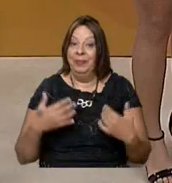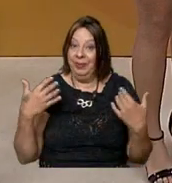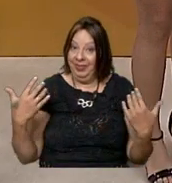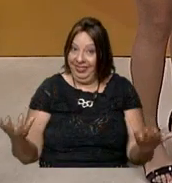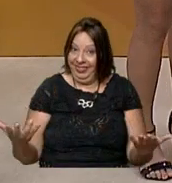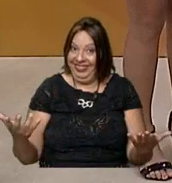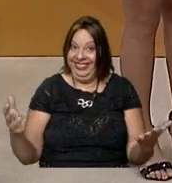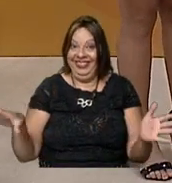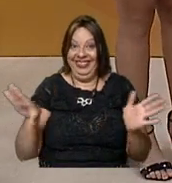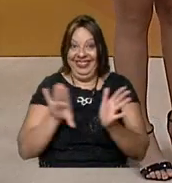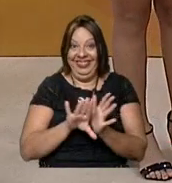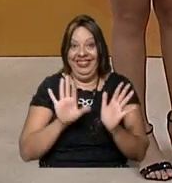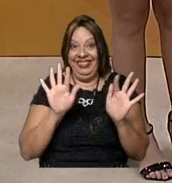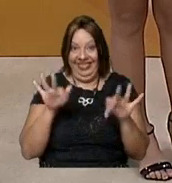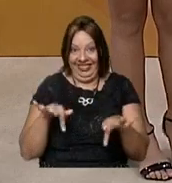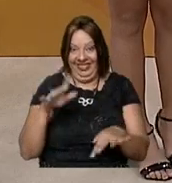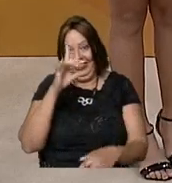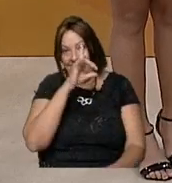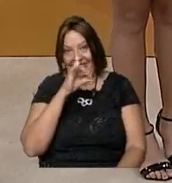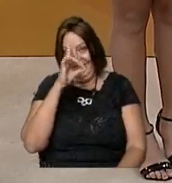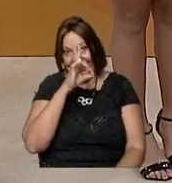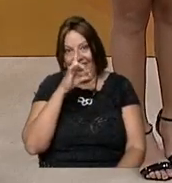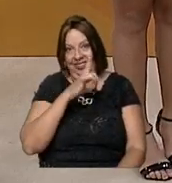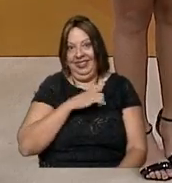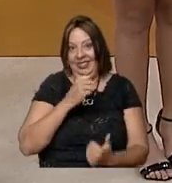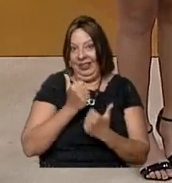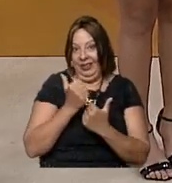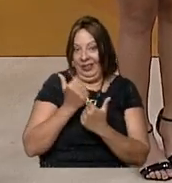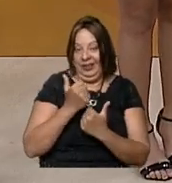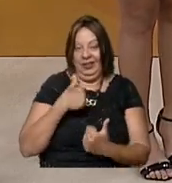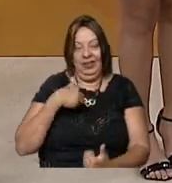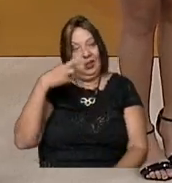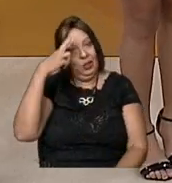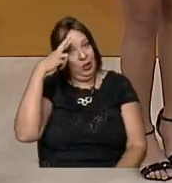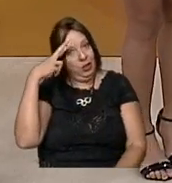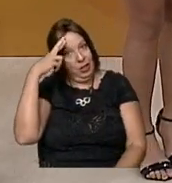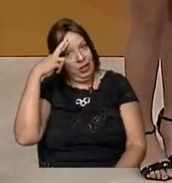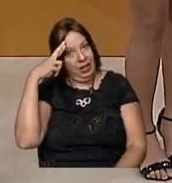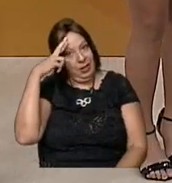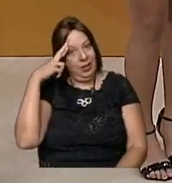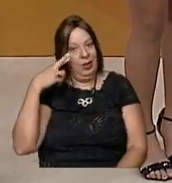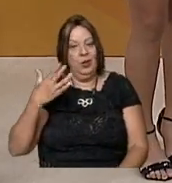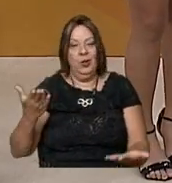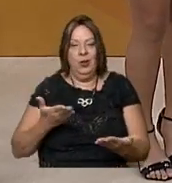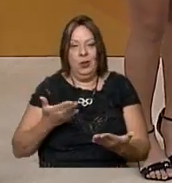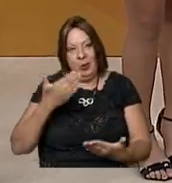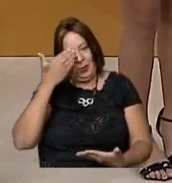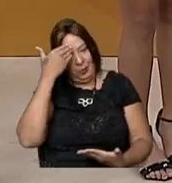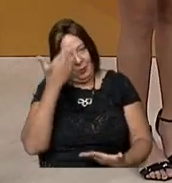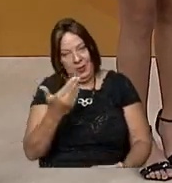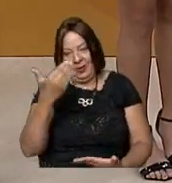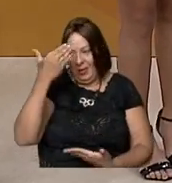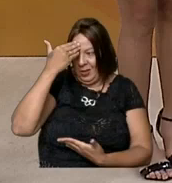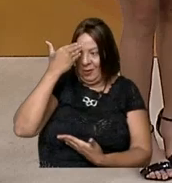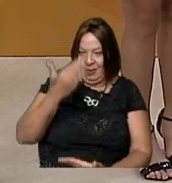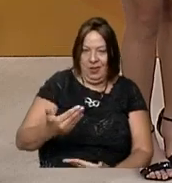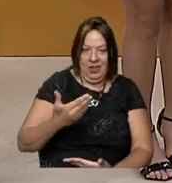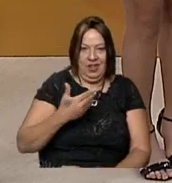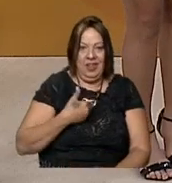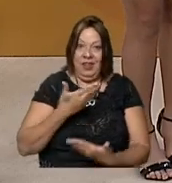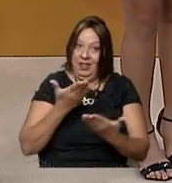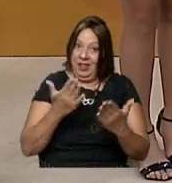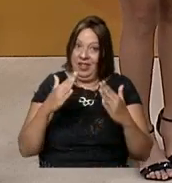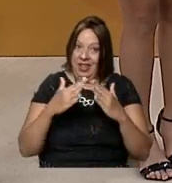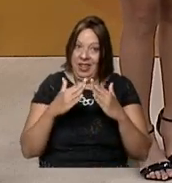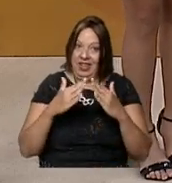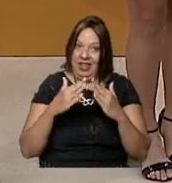Muito bem, estamos chegando ao final desse domingão. Tive o apoio luxuoso do meu queridão Rogério de Mello aqui. Obrigado pelo suporte aqui. E a você de